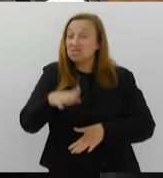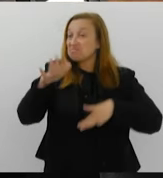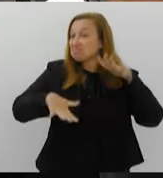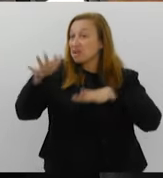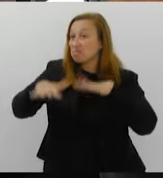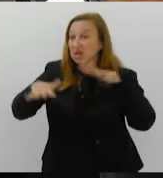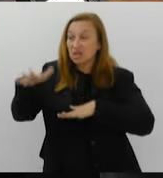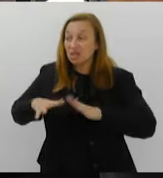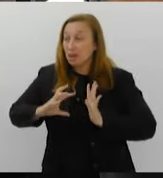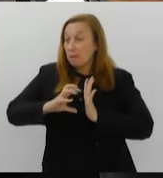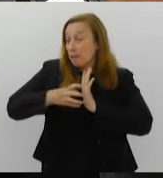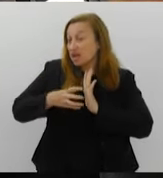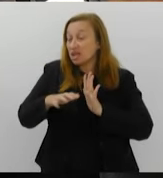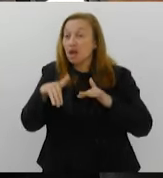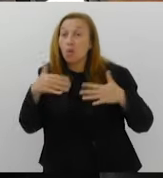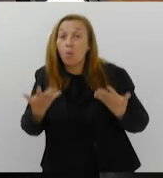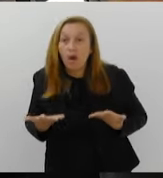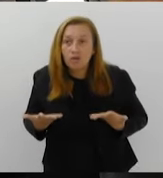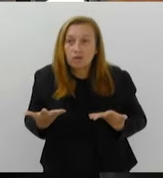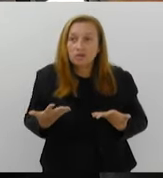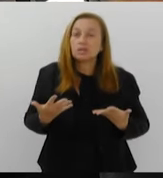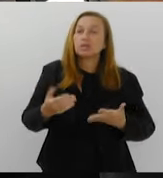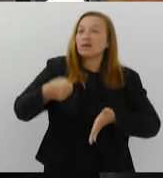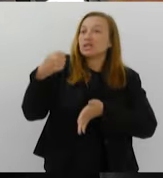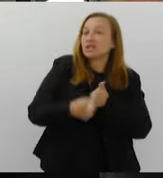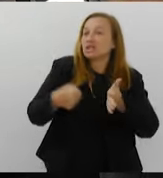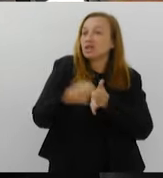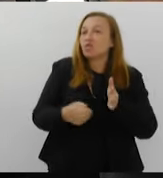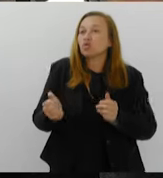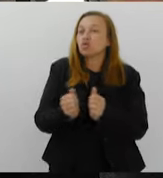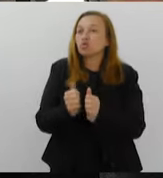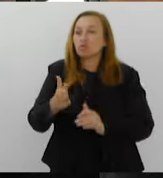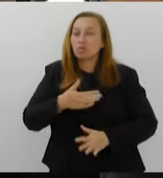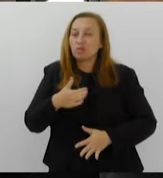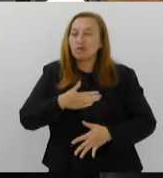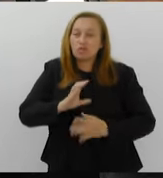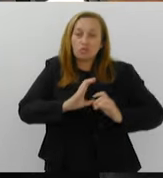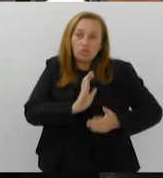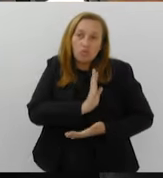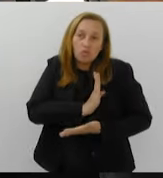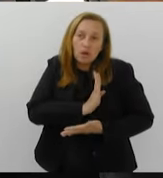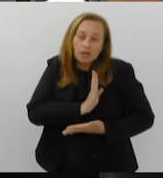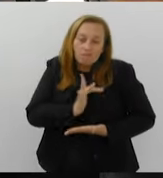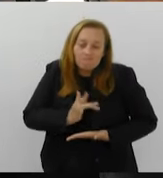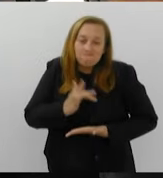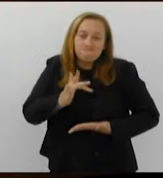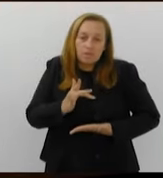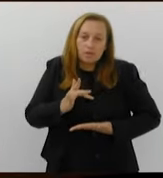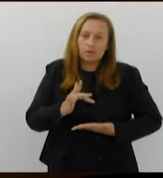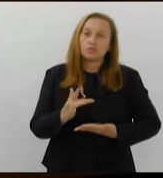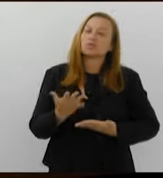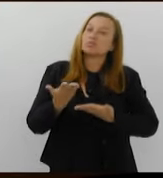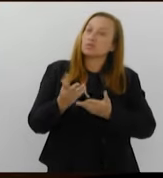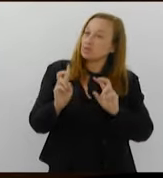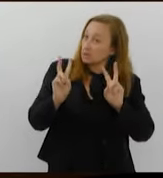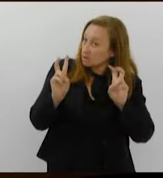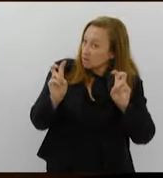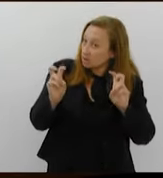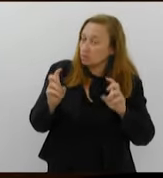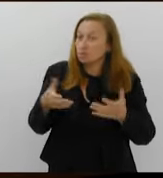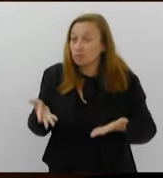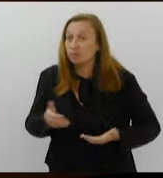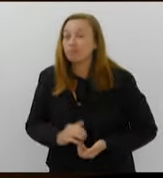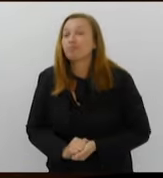independente de sigla partidária, que estão nessa luta, que têm um coração tocado por essas